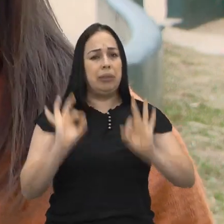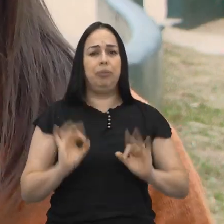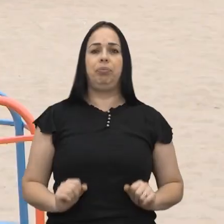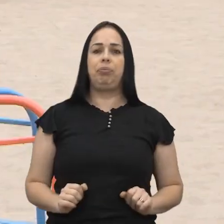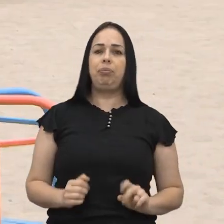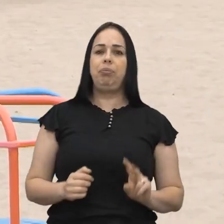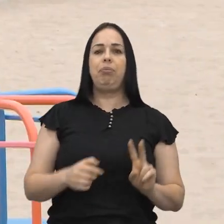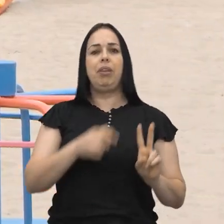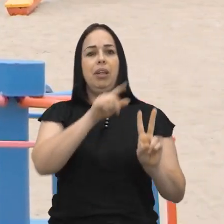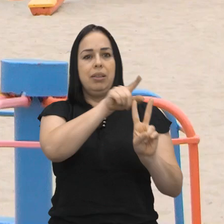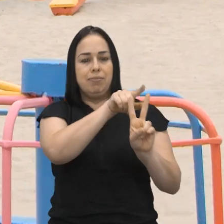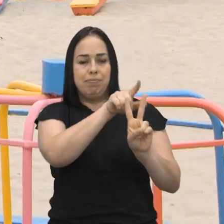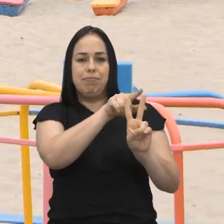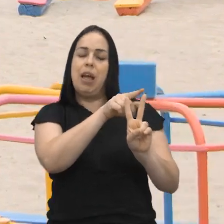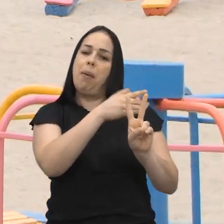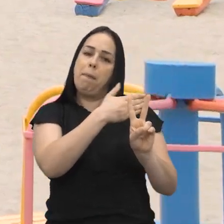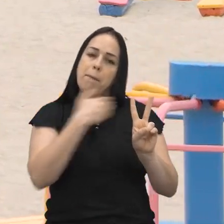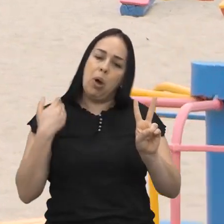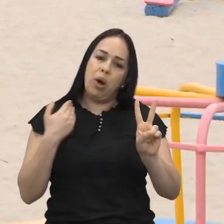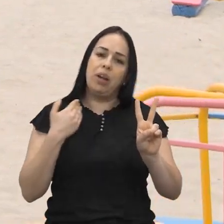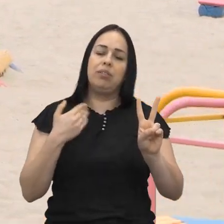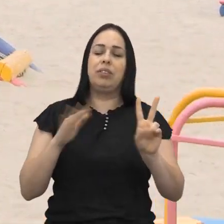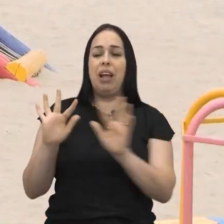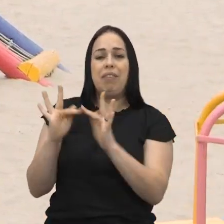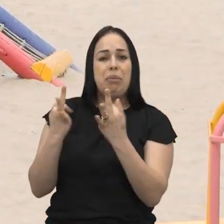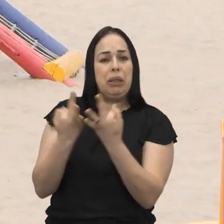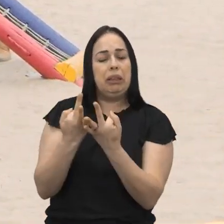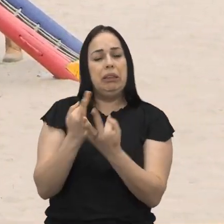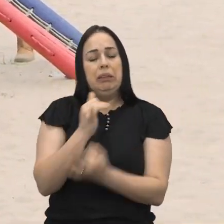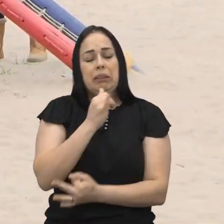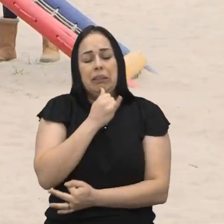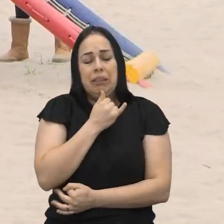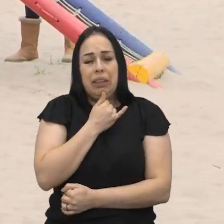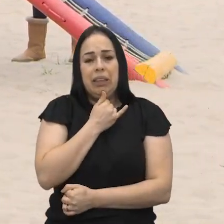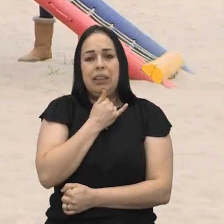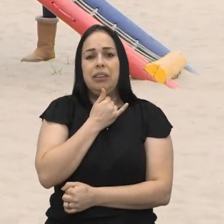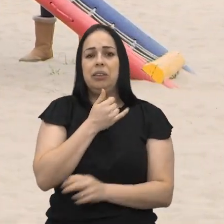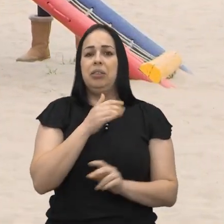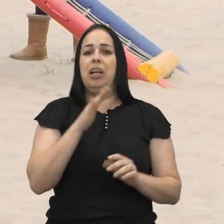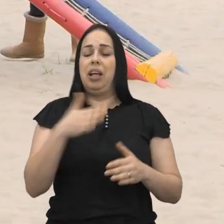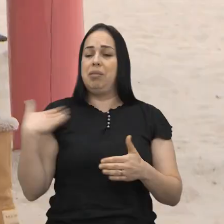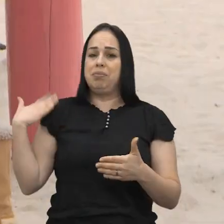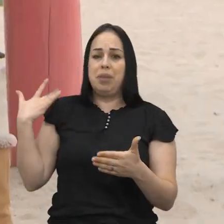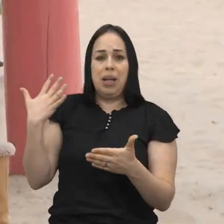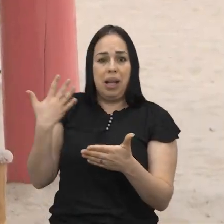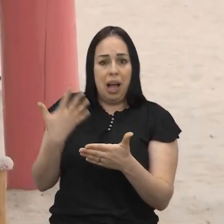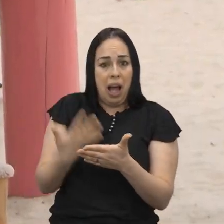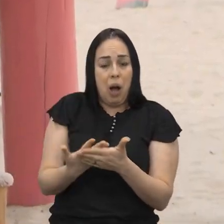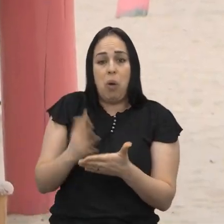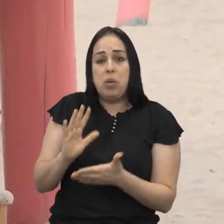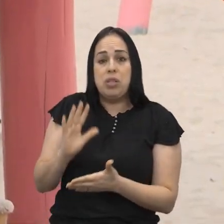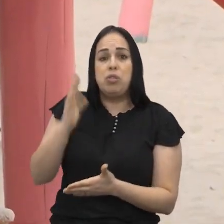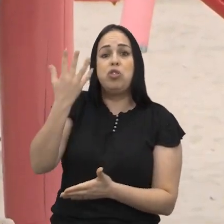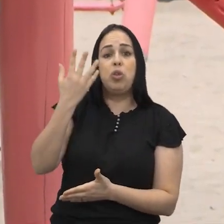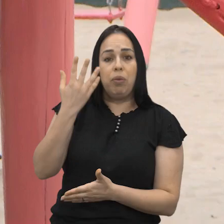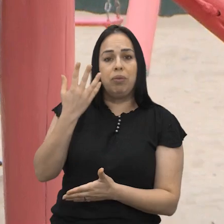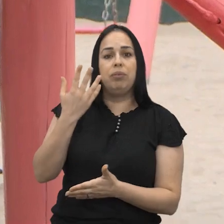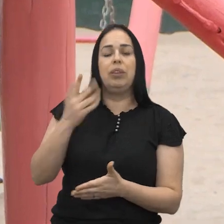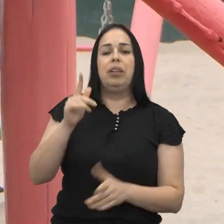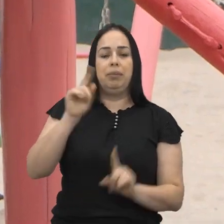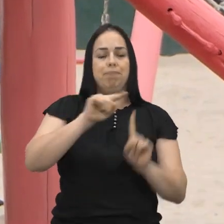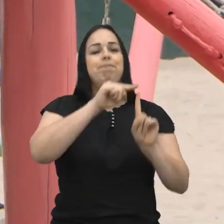dolorido a perda da filha impactou toda a família e TR anos depois o medo apareceu mais